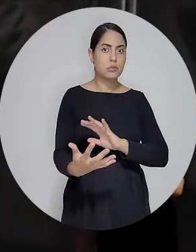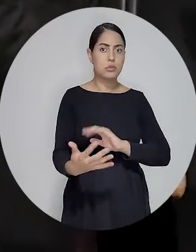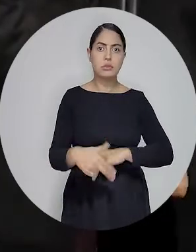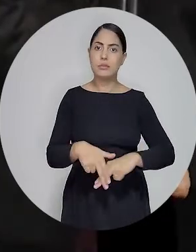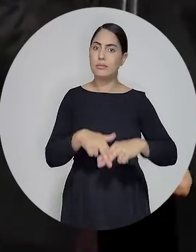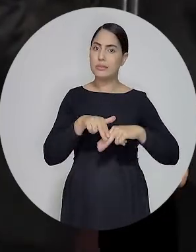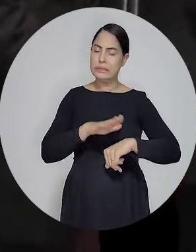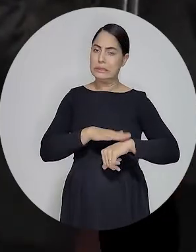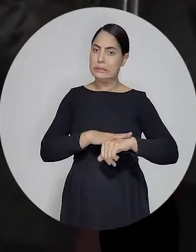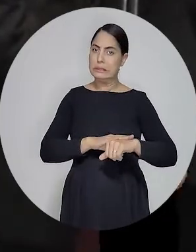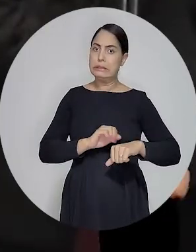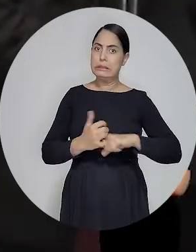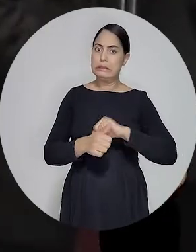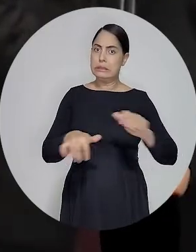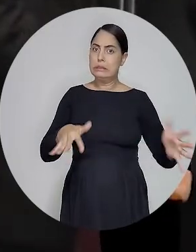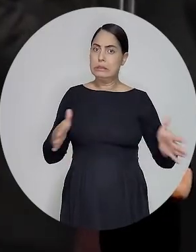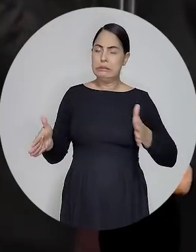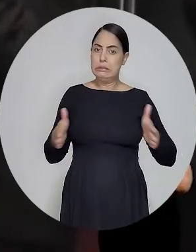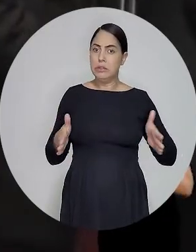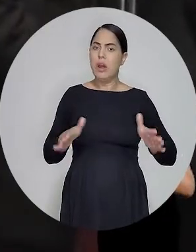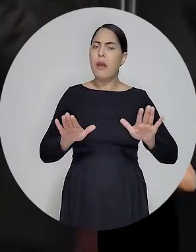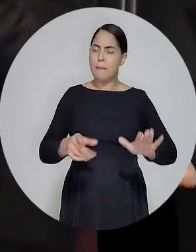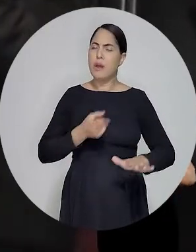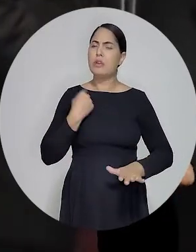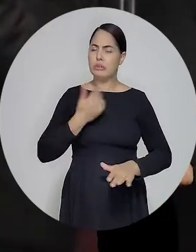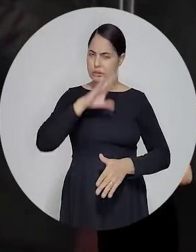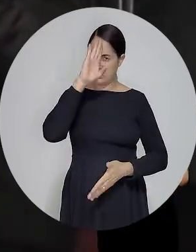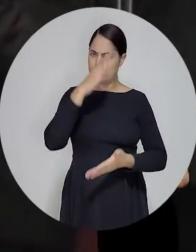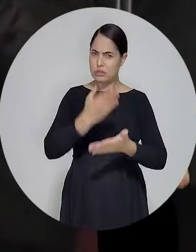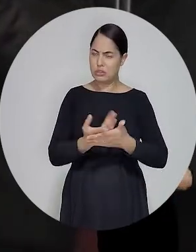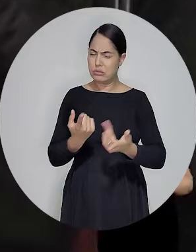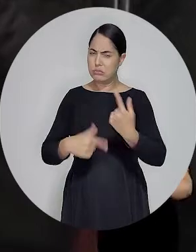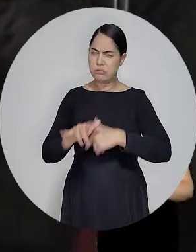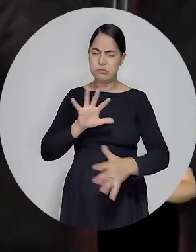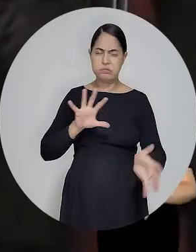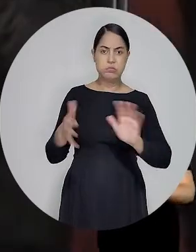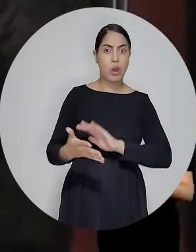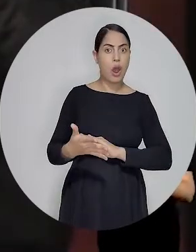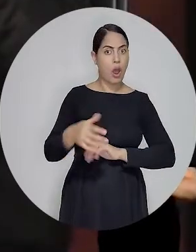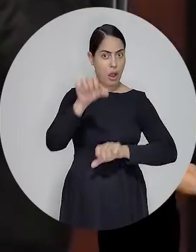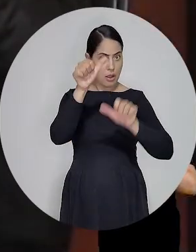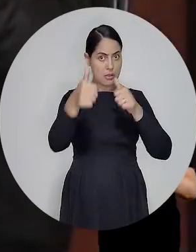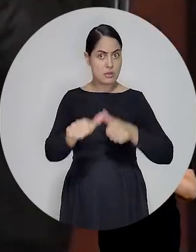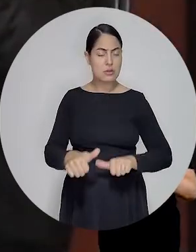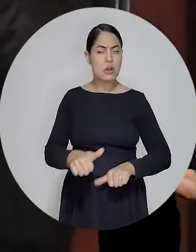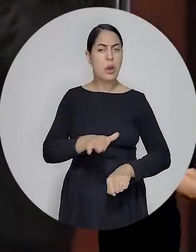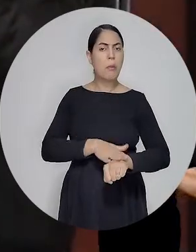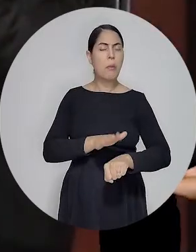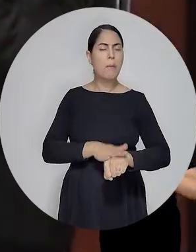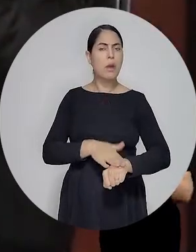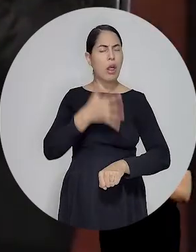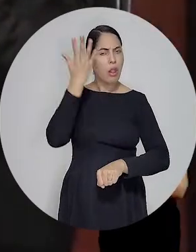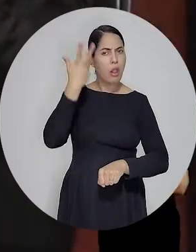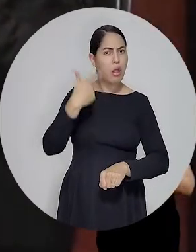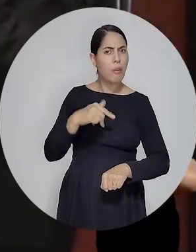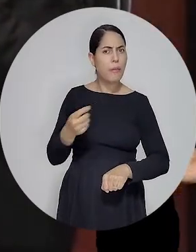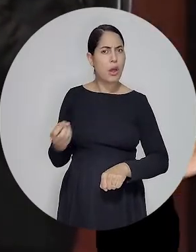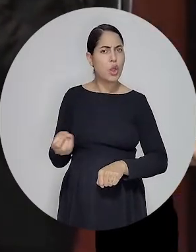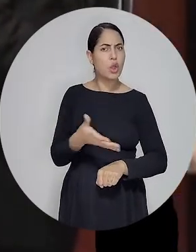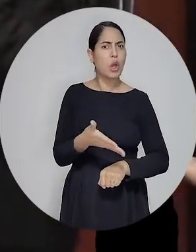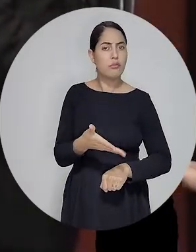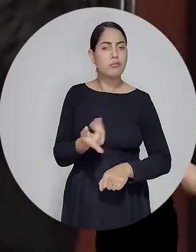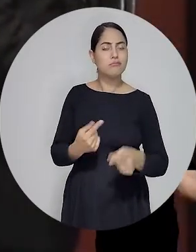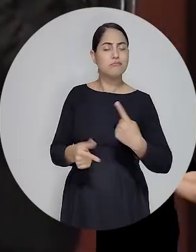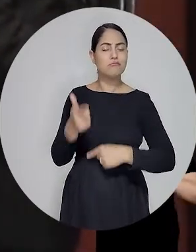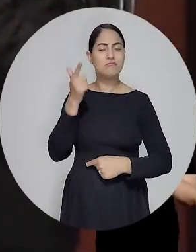mudanças em razão da pandemia. Acreditamos que os avanços devem ser analisados e as adequações para um novo normal